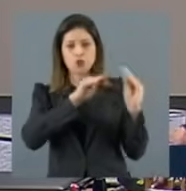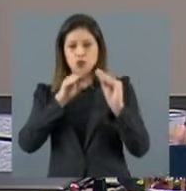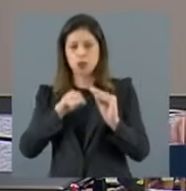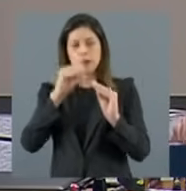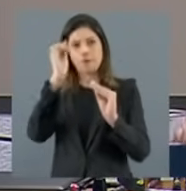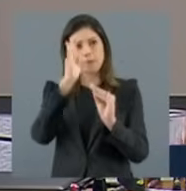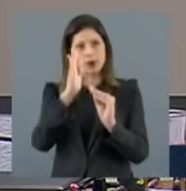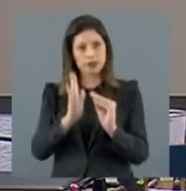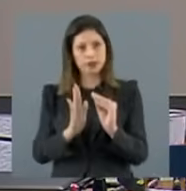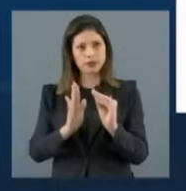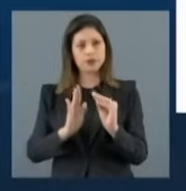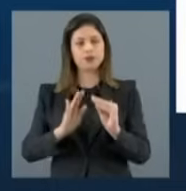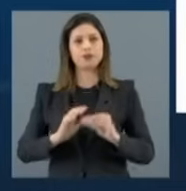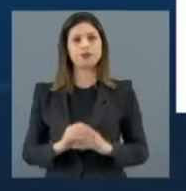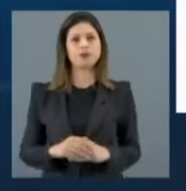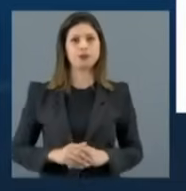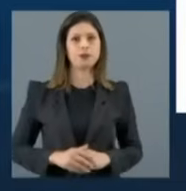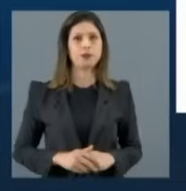país.